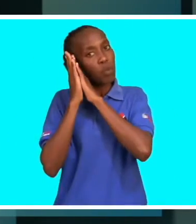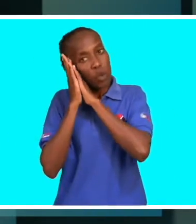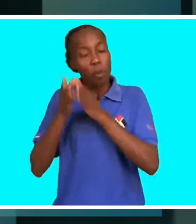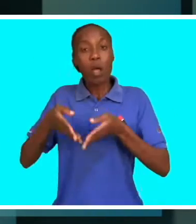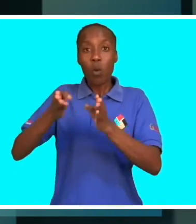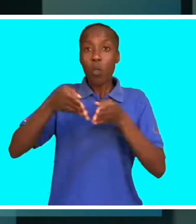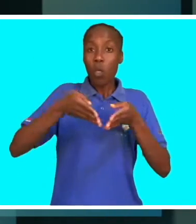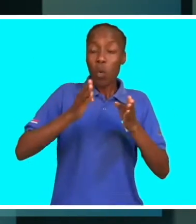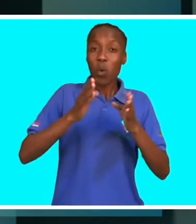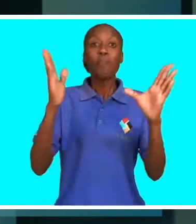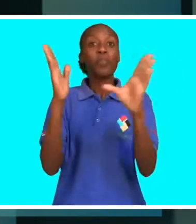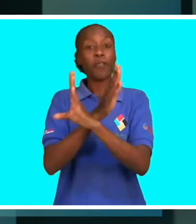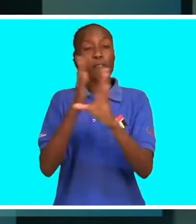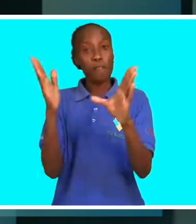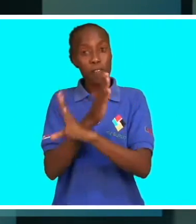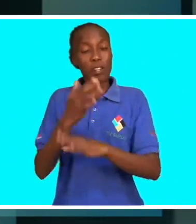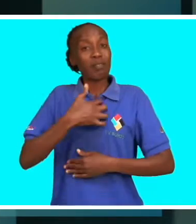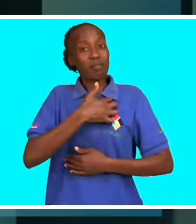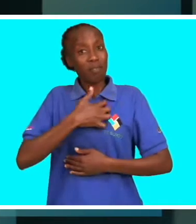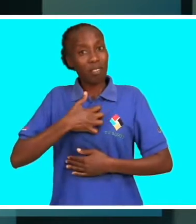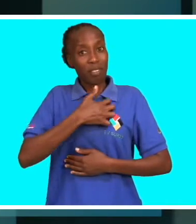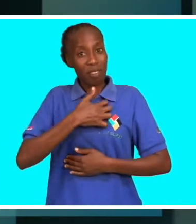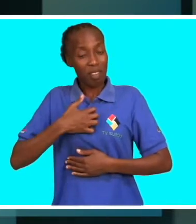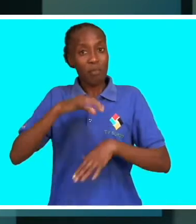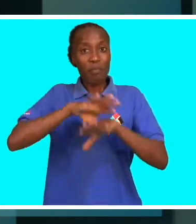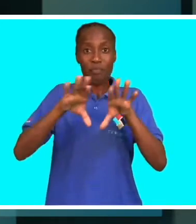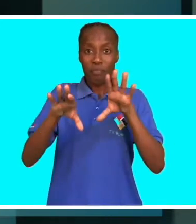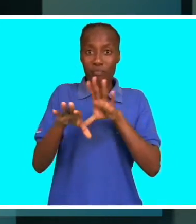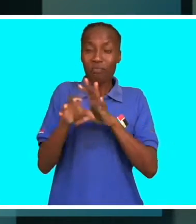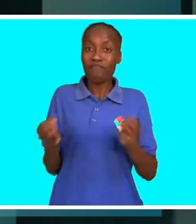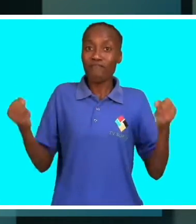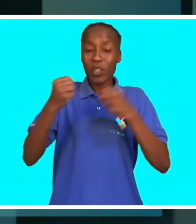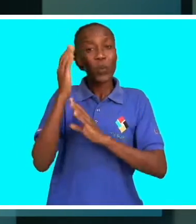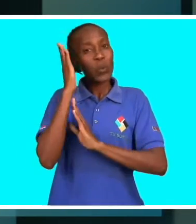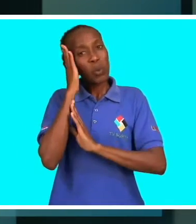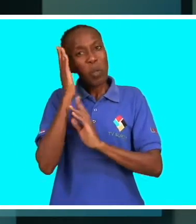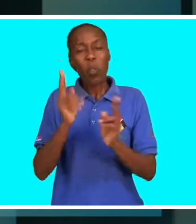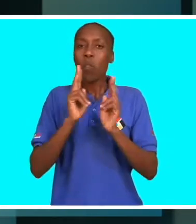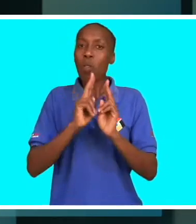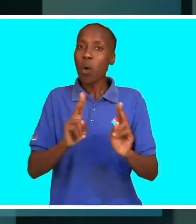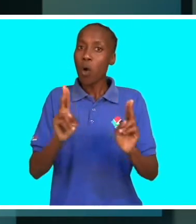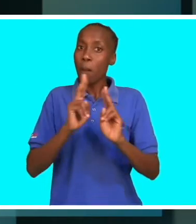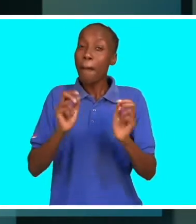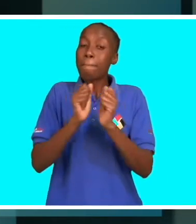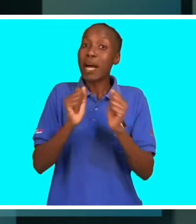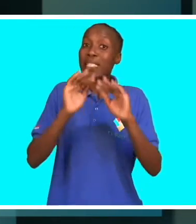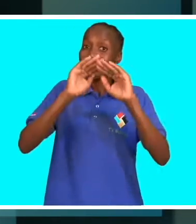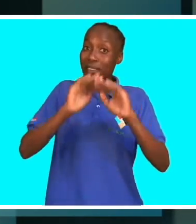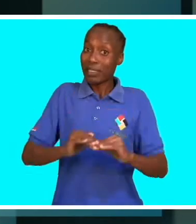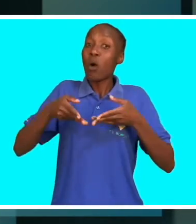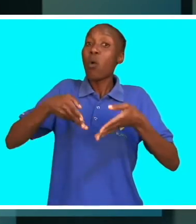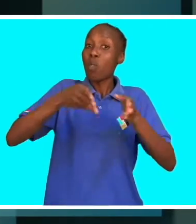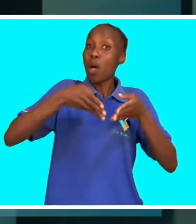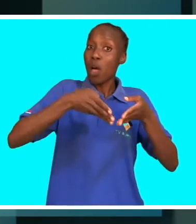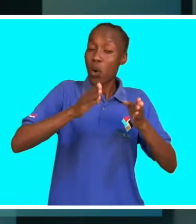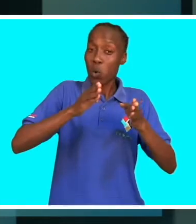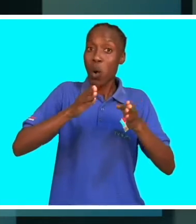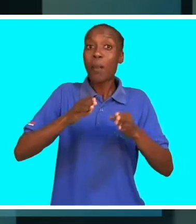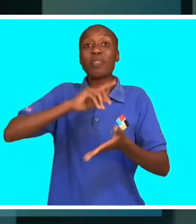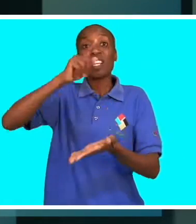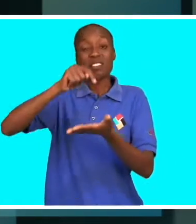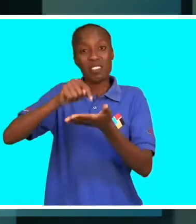saúde das crianças dormindo nos passeios ao relento. Tentamos agasalhar para que eles possam dormir mais ou menos confortável, apesar de que ainda